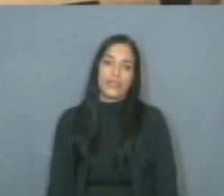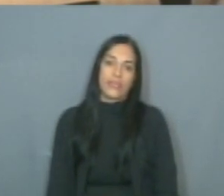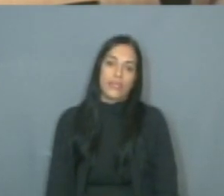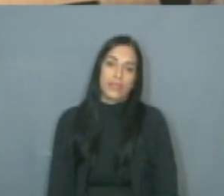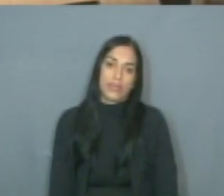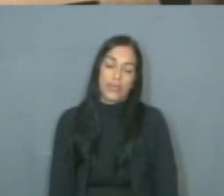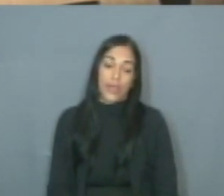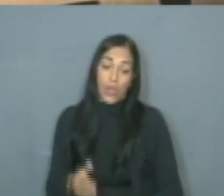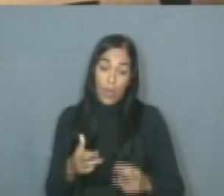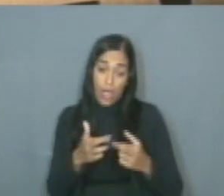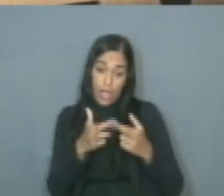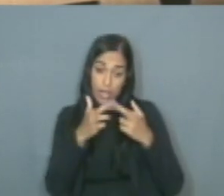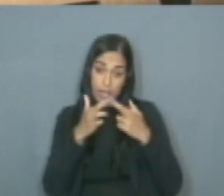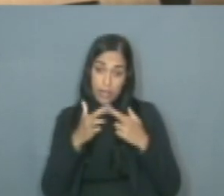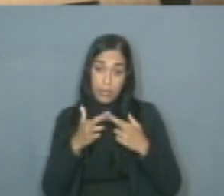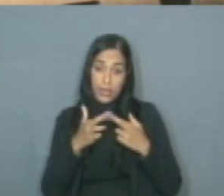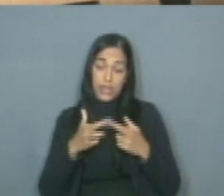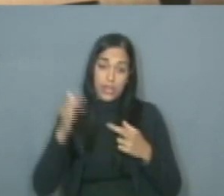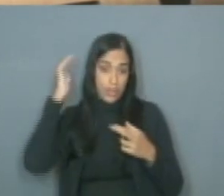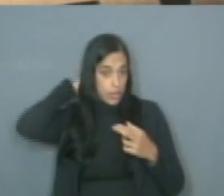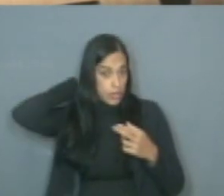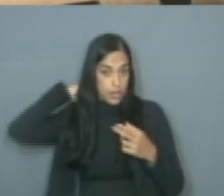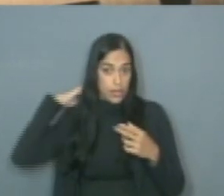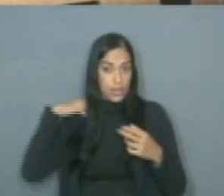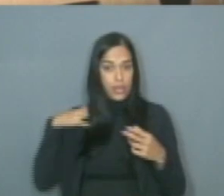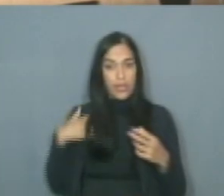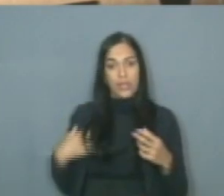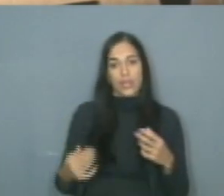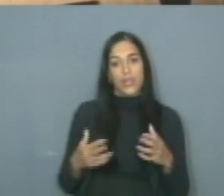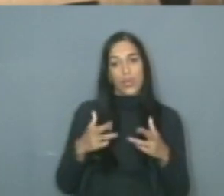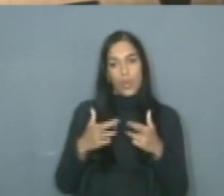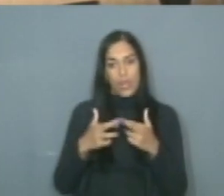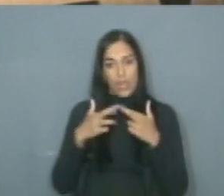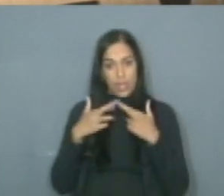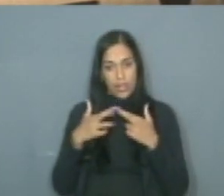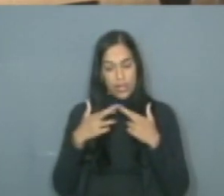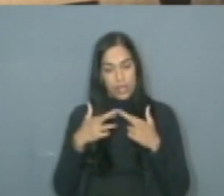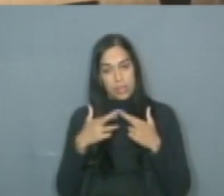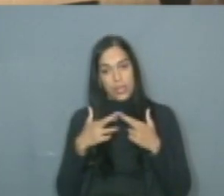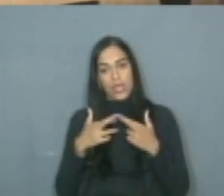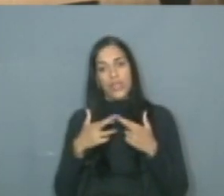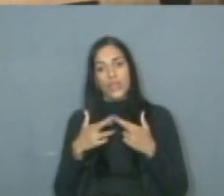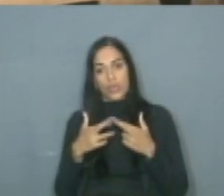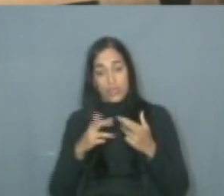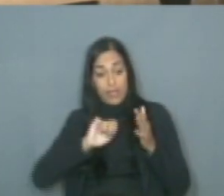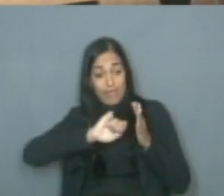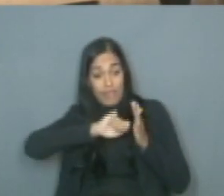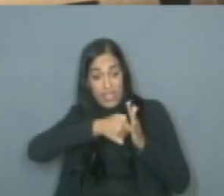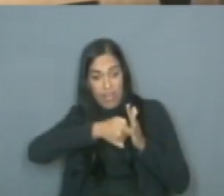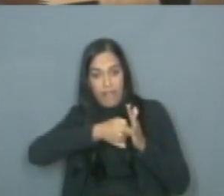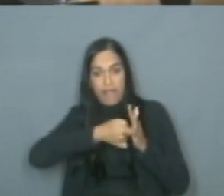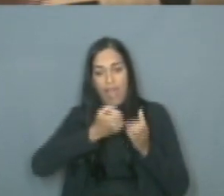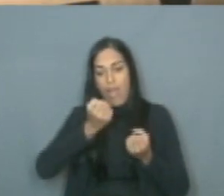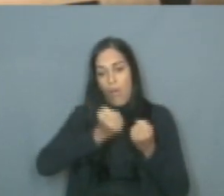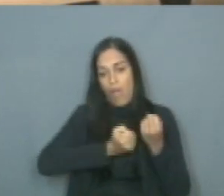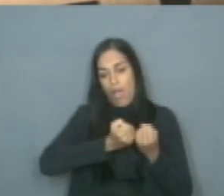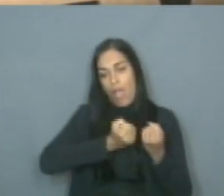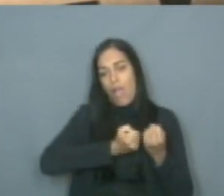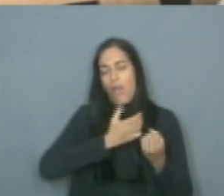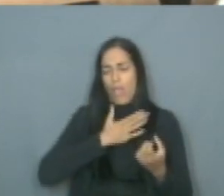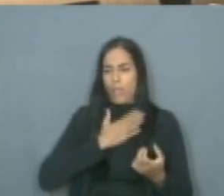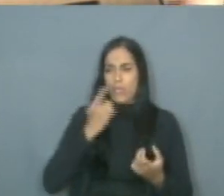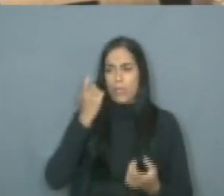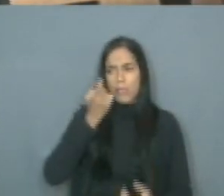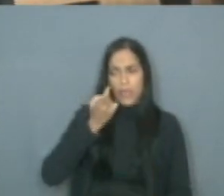tem um requerimento do travamento das rodas, quando se trata desse ponto, eu tenho uma preocupação.